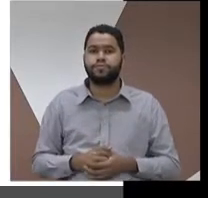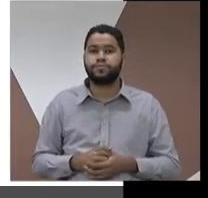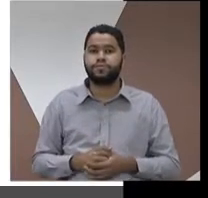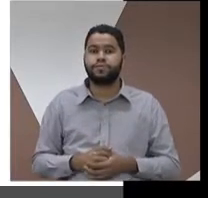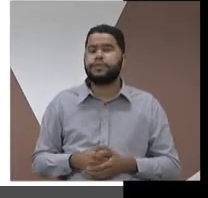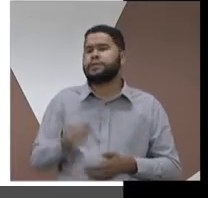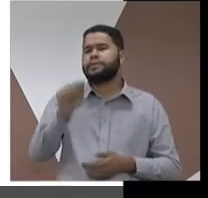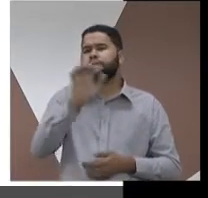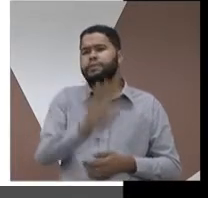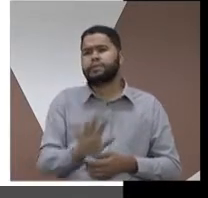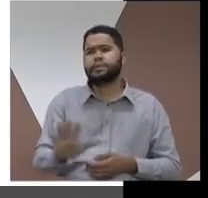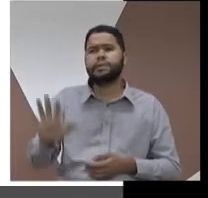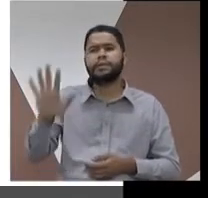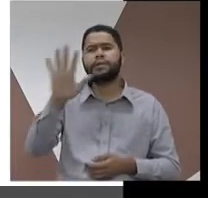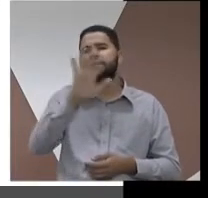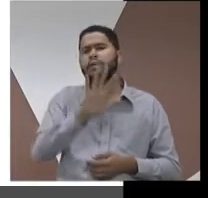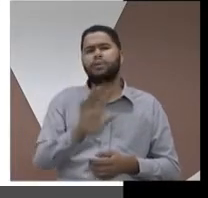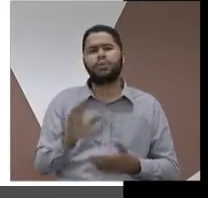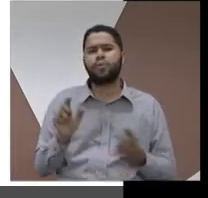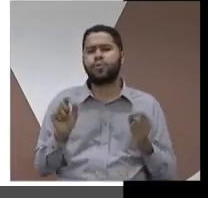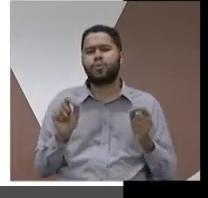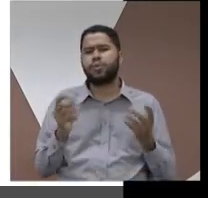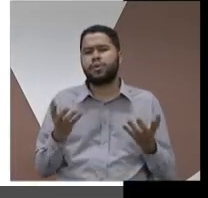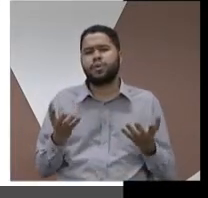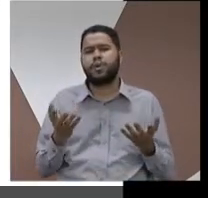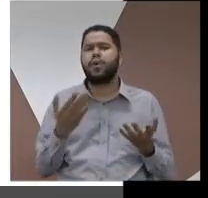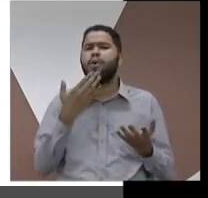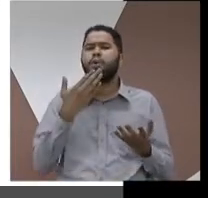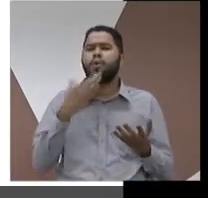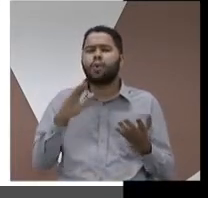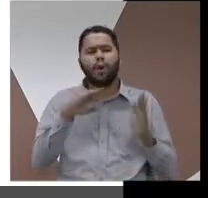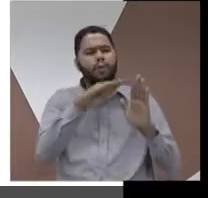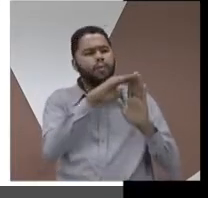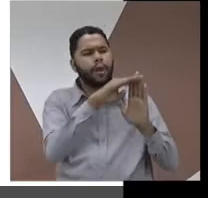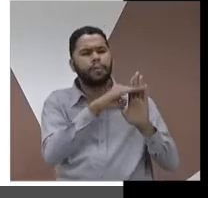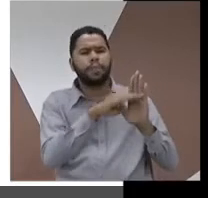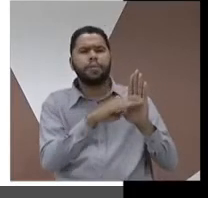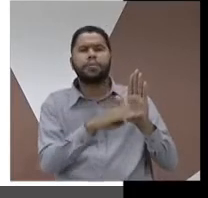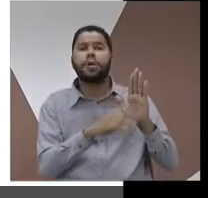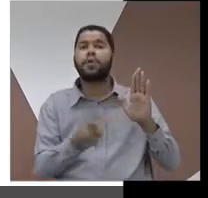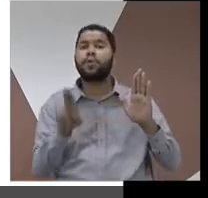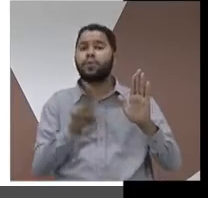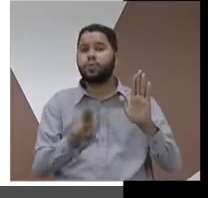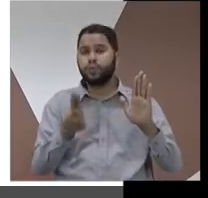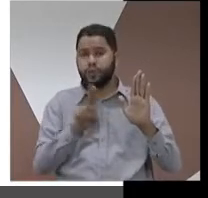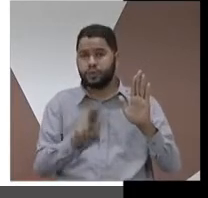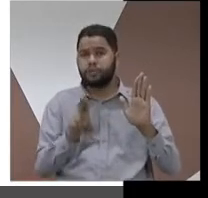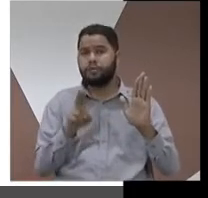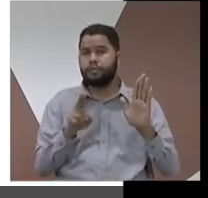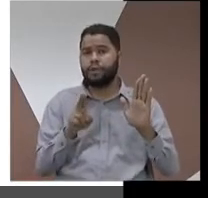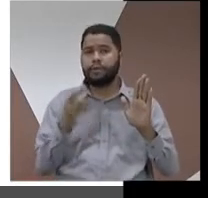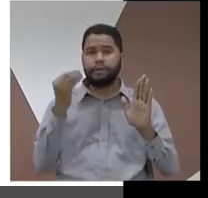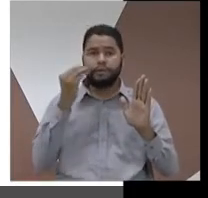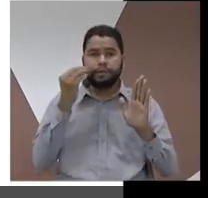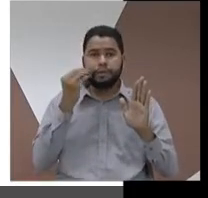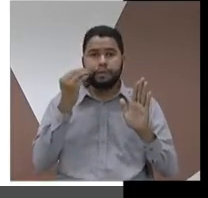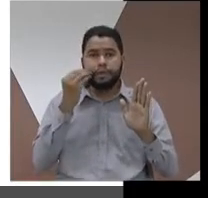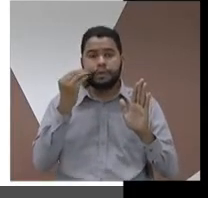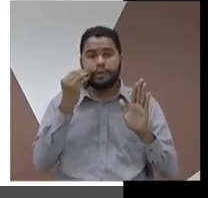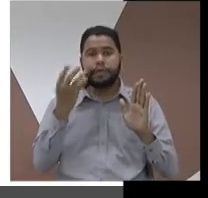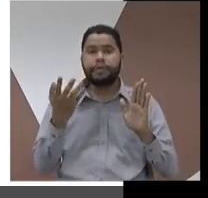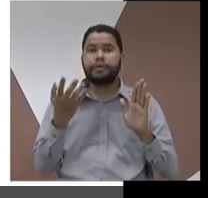maneira geral, quais são os critérios que foram utilizados para a tentativa de definição